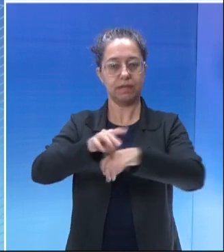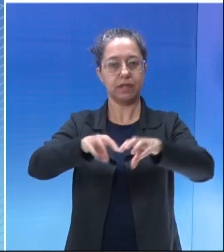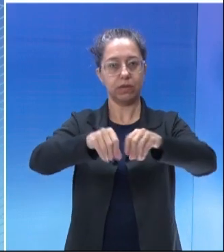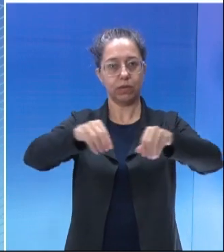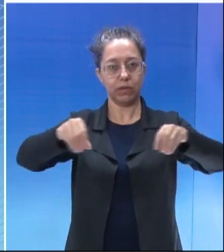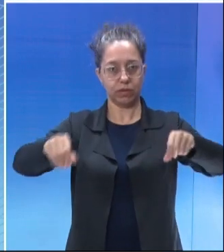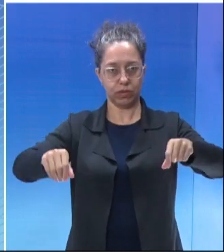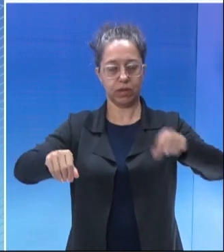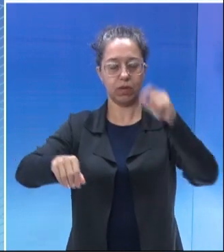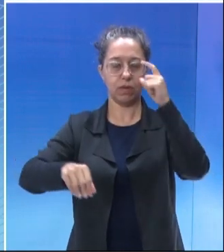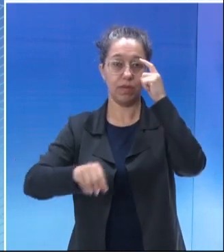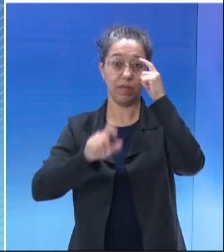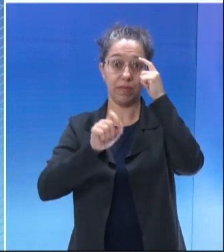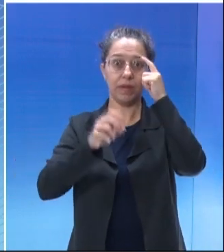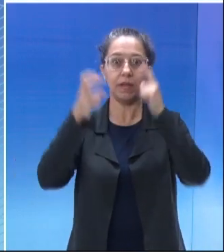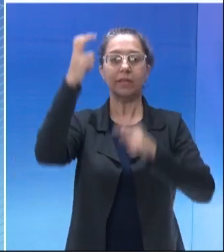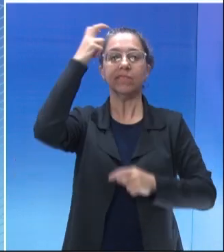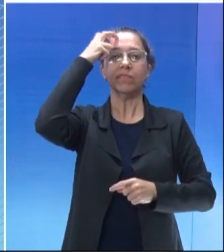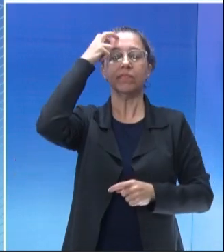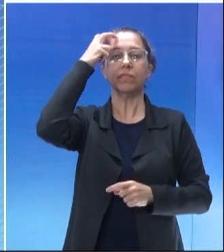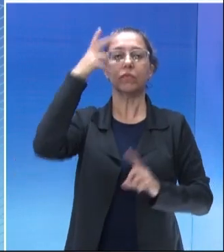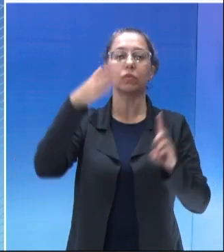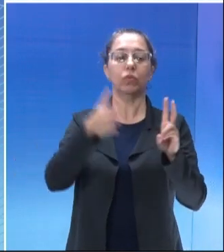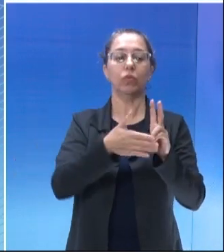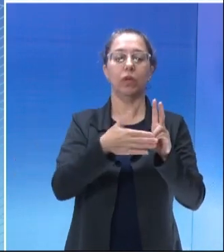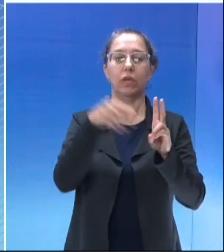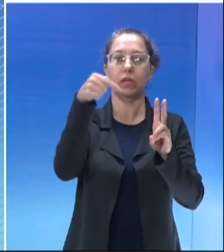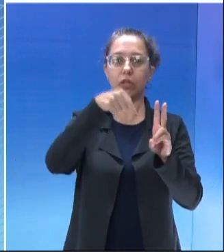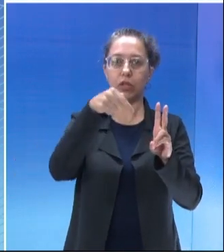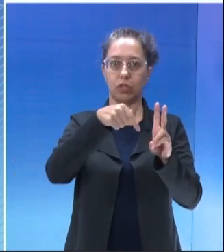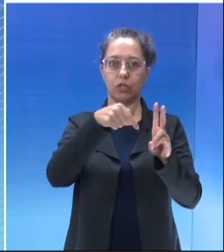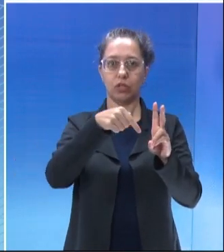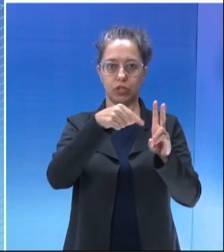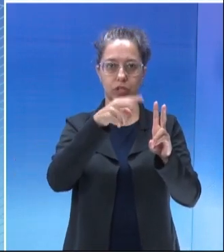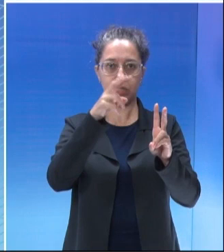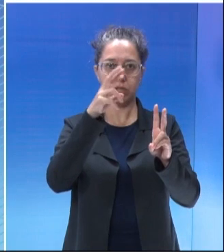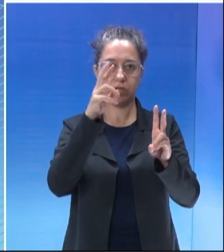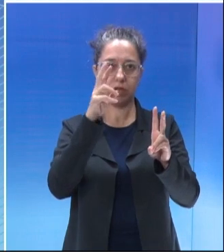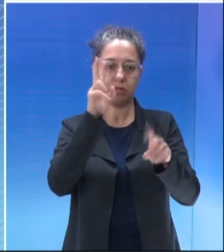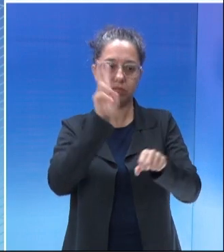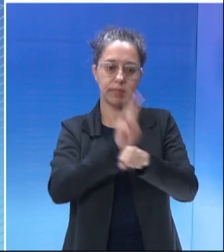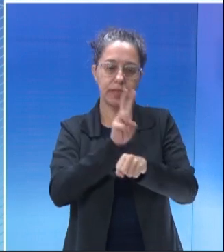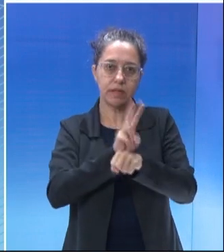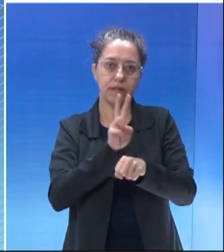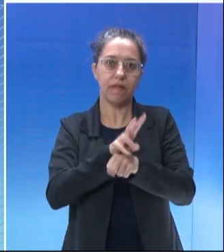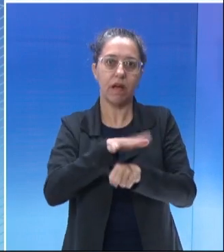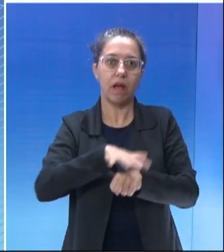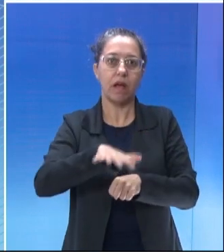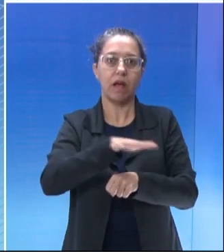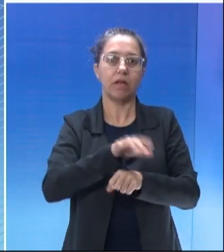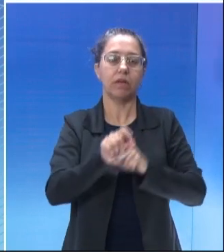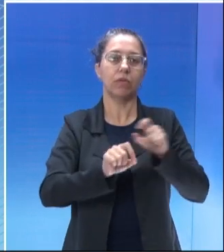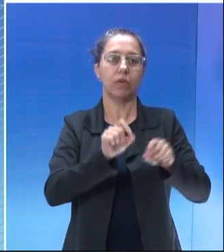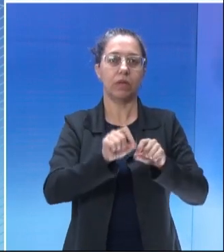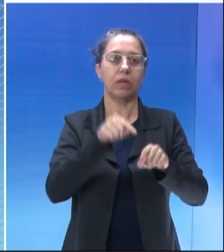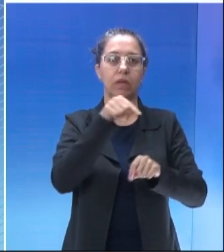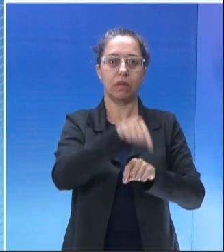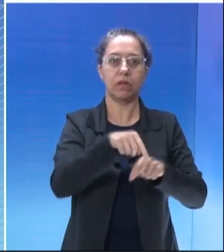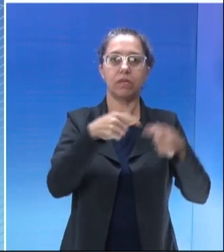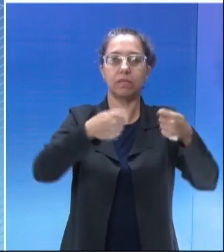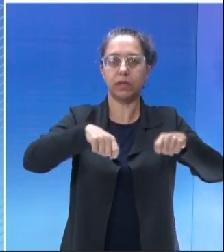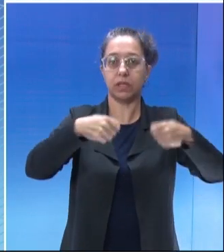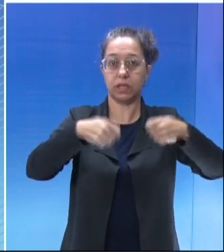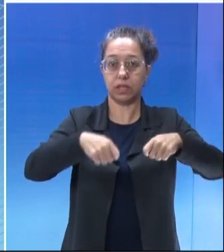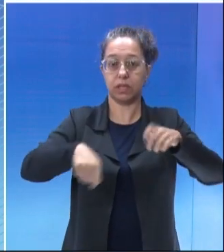que a cultura indígena seja preservada, é necessário que eles tenham